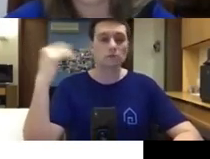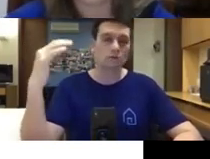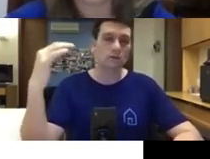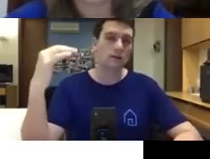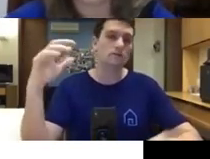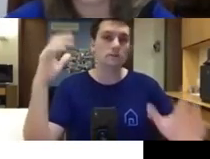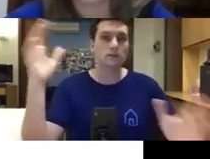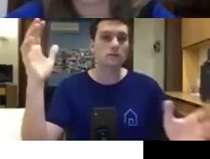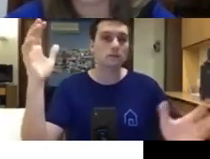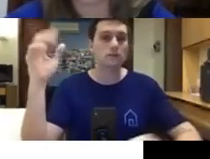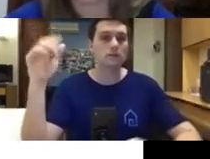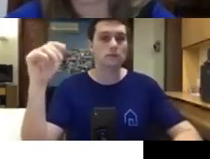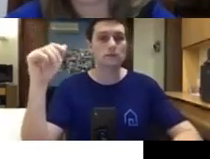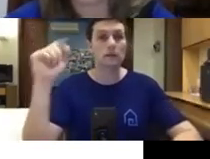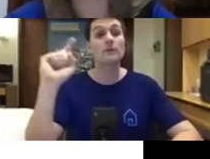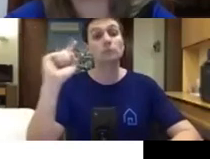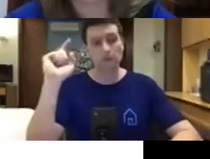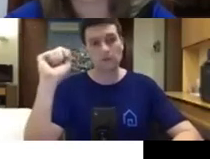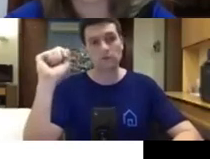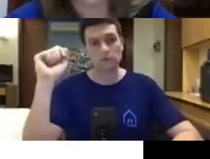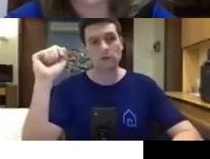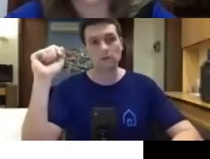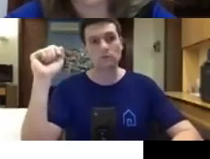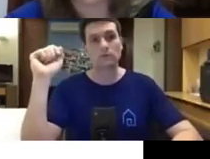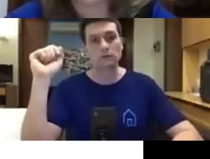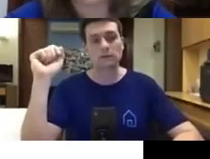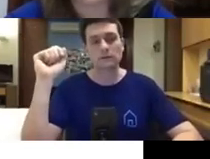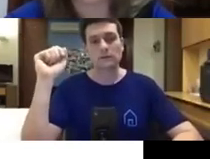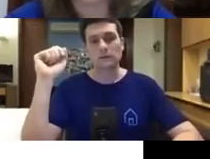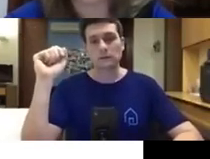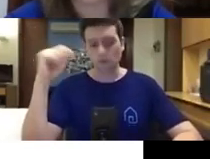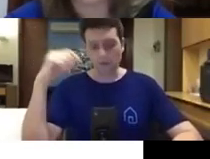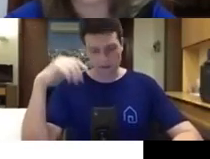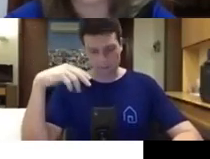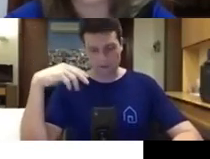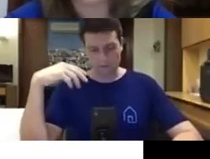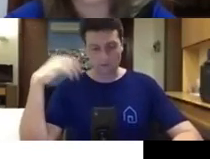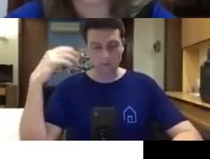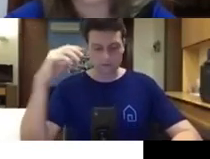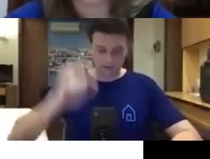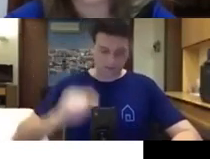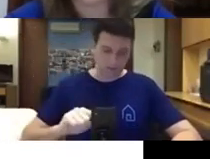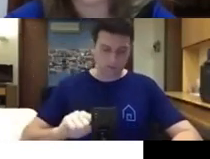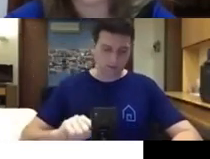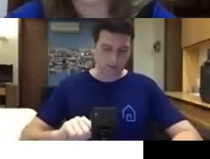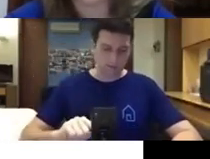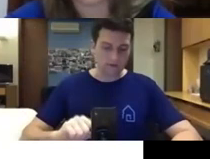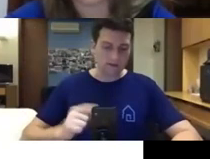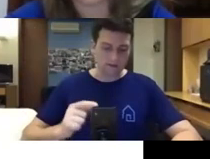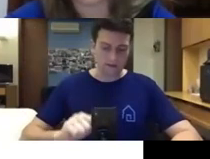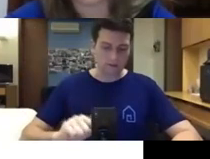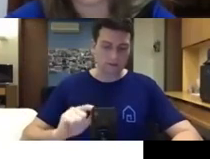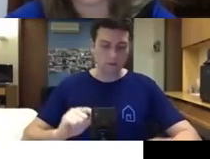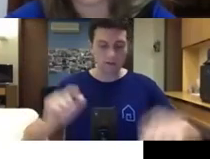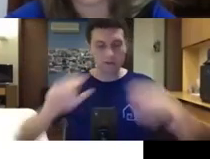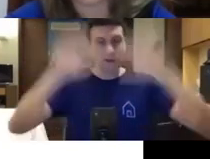se não 500 na armadura. Na armadura. Então, pessoal, as perguntas, tem várias aqui